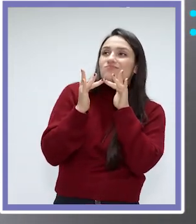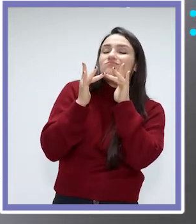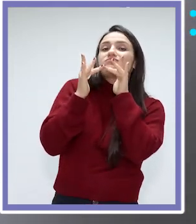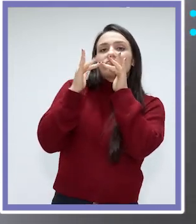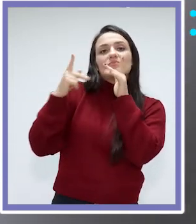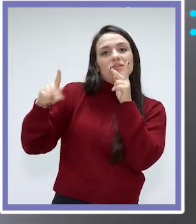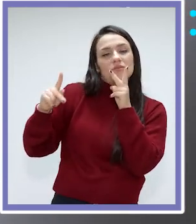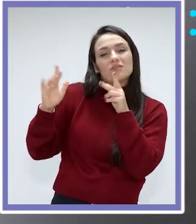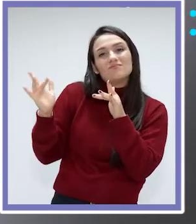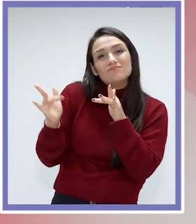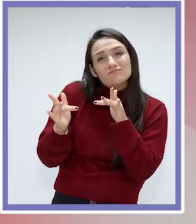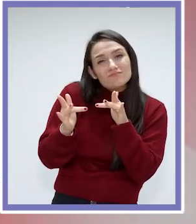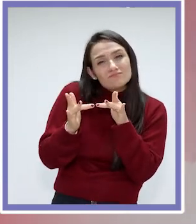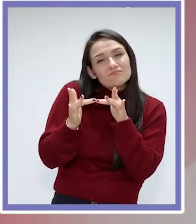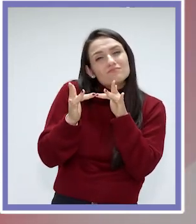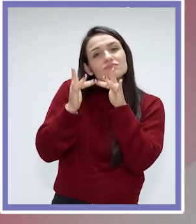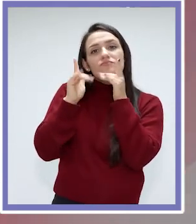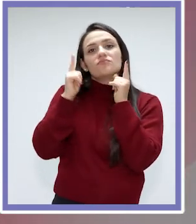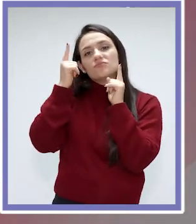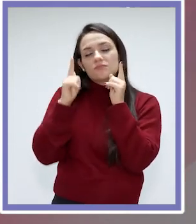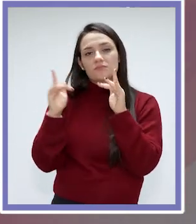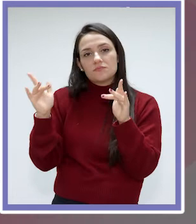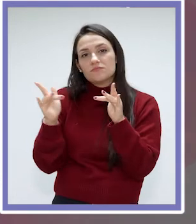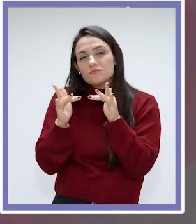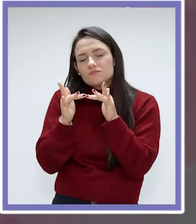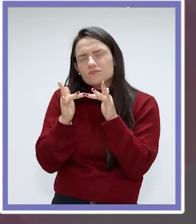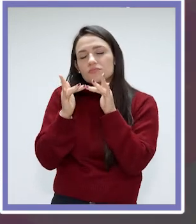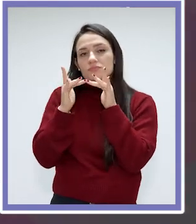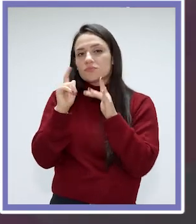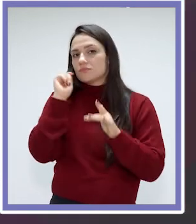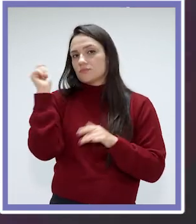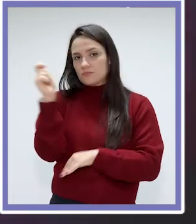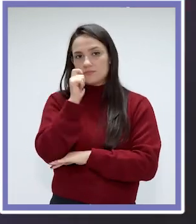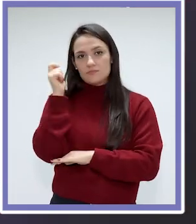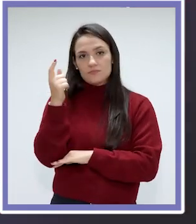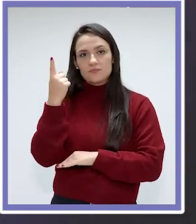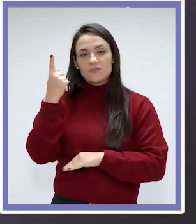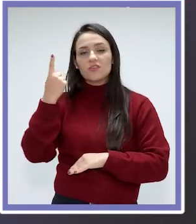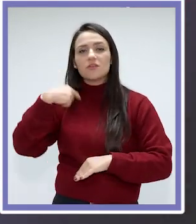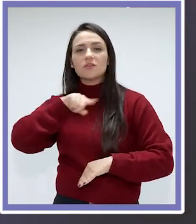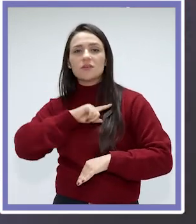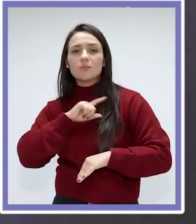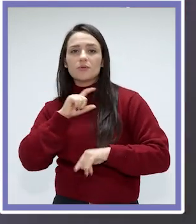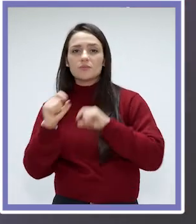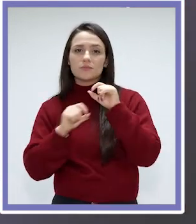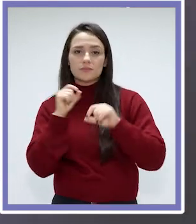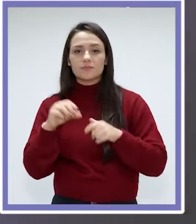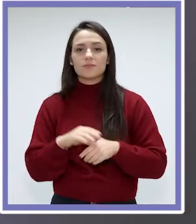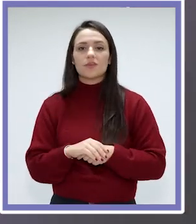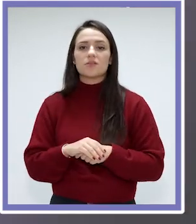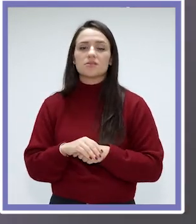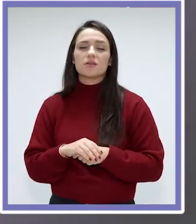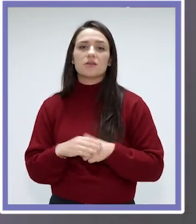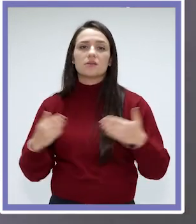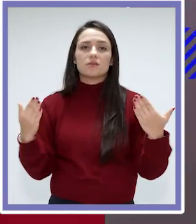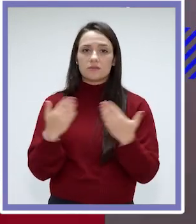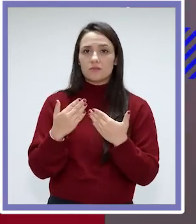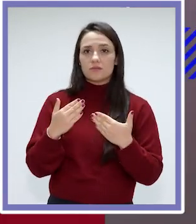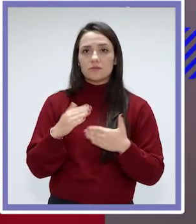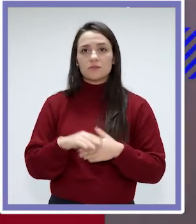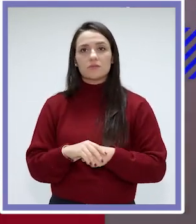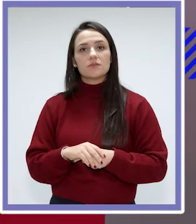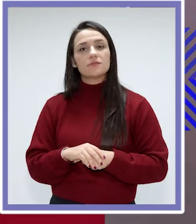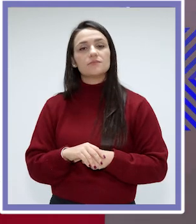para você conseguir. Né? Mas a gente não pode distanciar, por exemplo, daquilo que é o grande projeto da rota